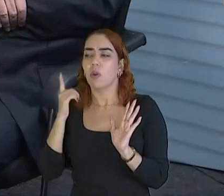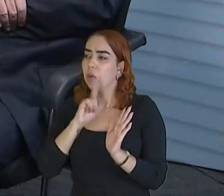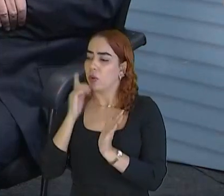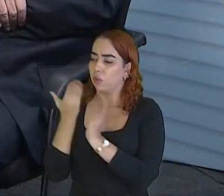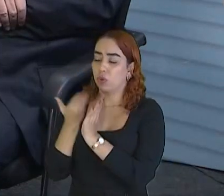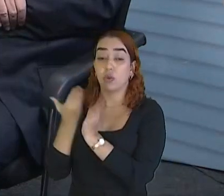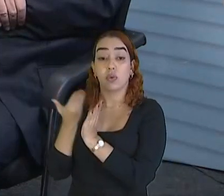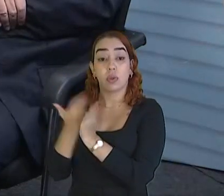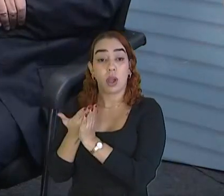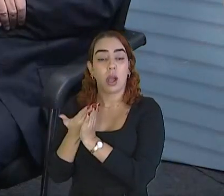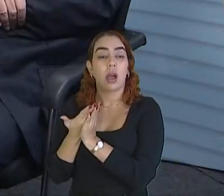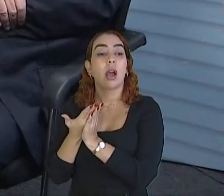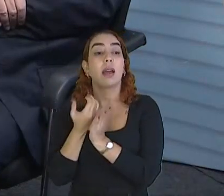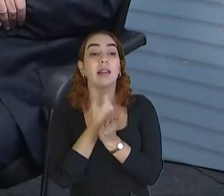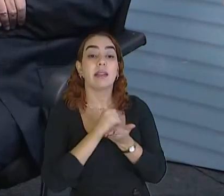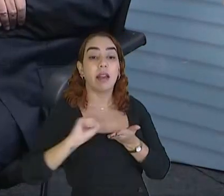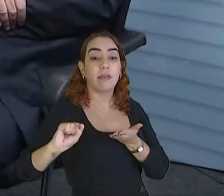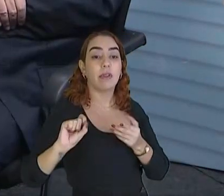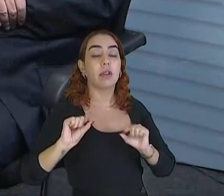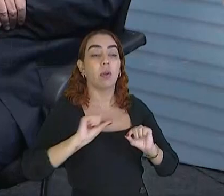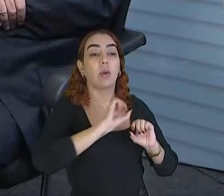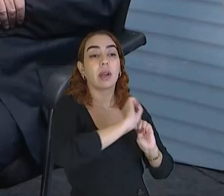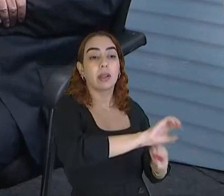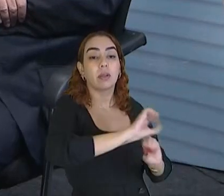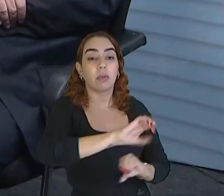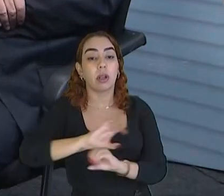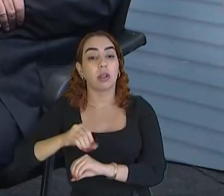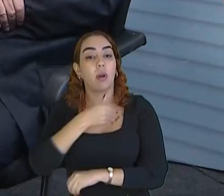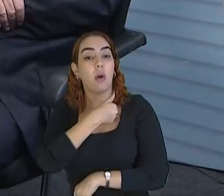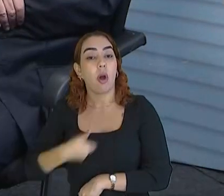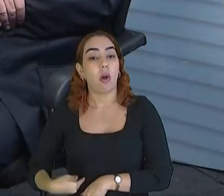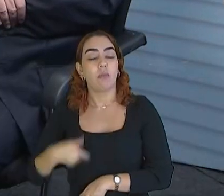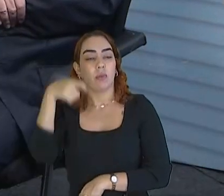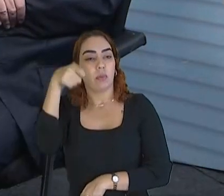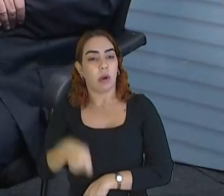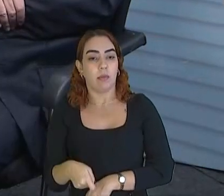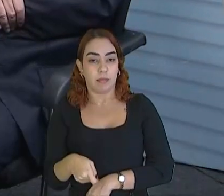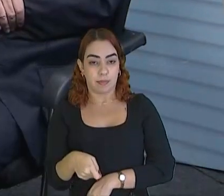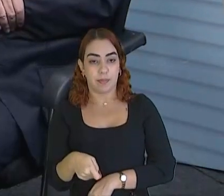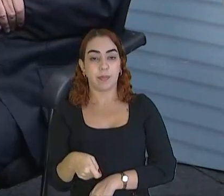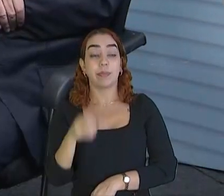educação, ele defendendo a educação pública obrigatória.